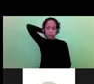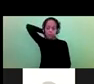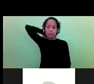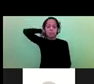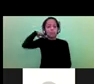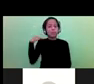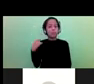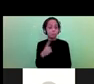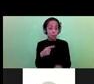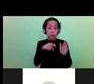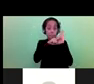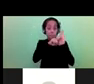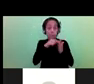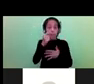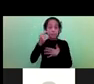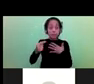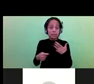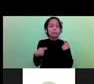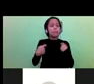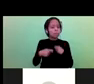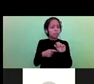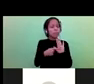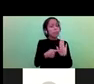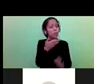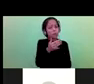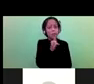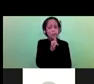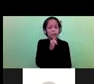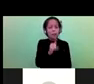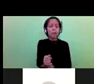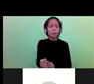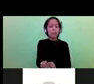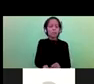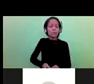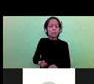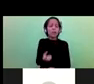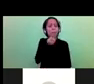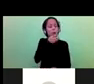precisam refletir isso. Precisam criticar isso.